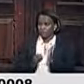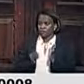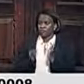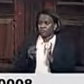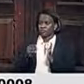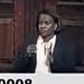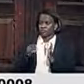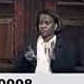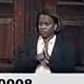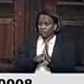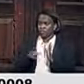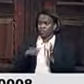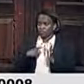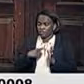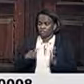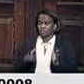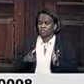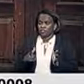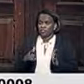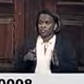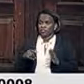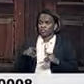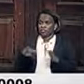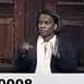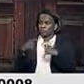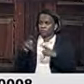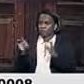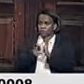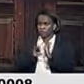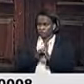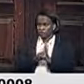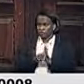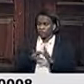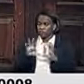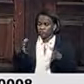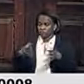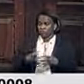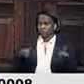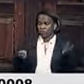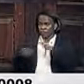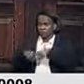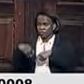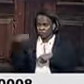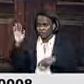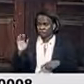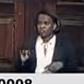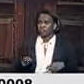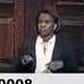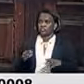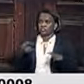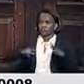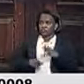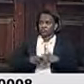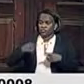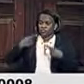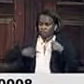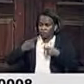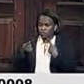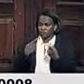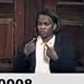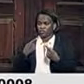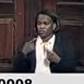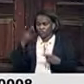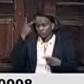restantes, estão eivadas de inconstitucionalidade, que o pacote fosse devolvido e pudéssemos aprofundar o debate sobre a